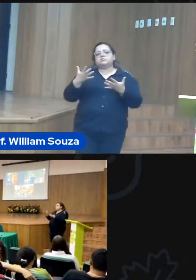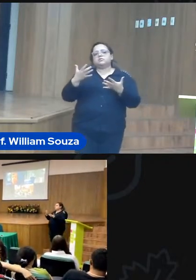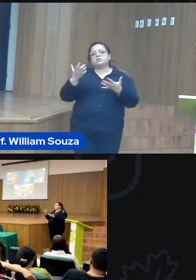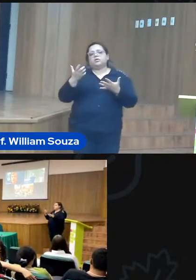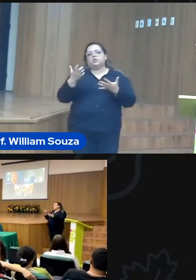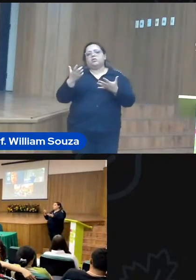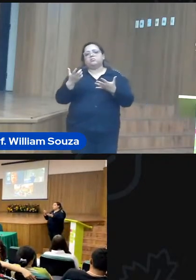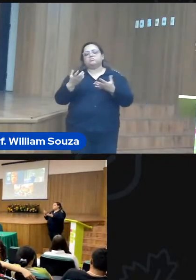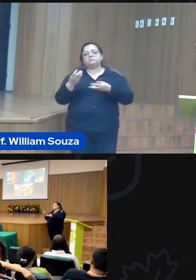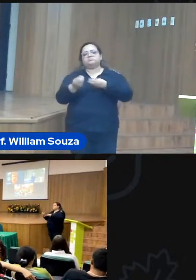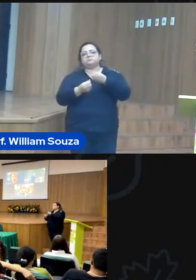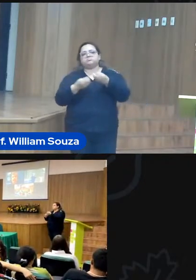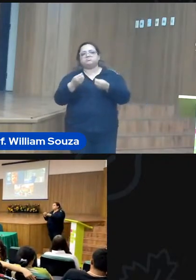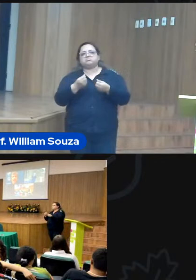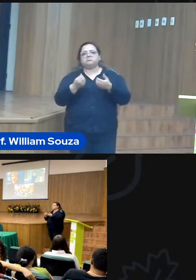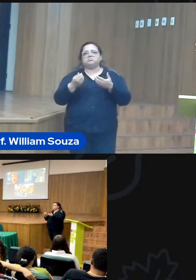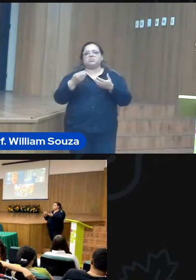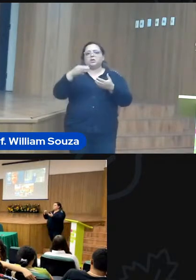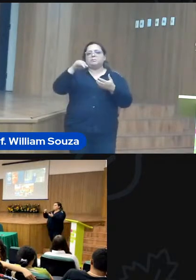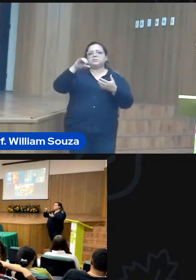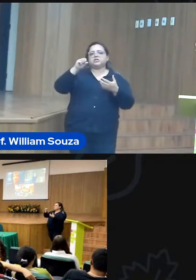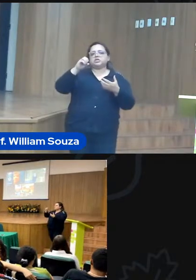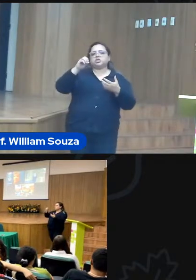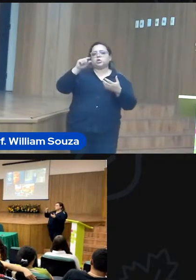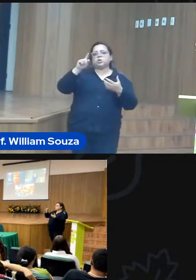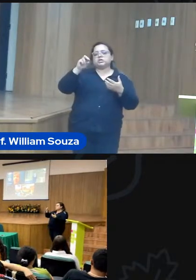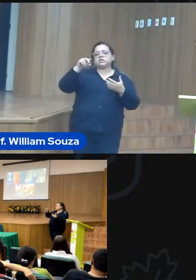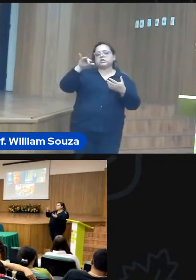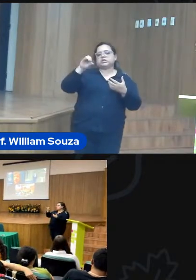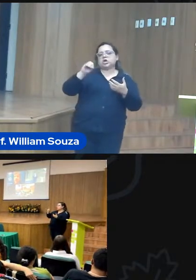misoginia, ou pelo preconceito, pela